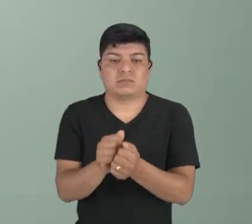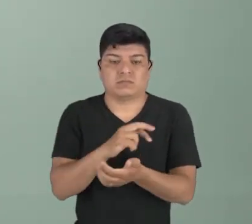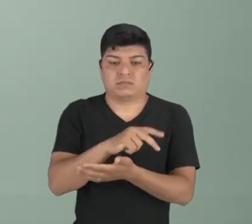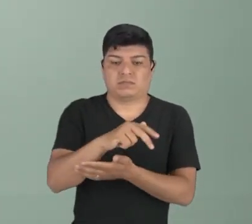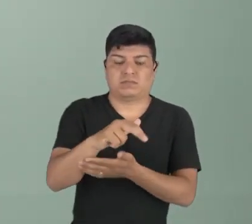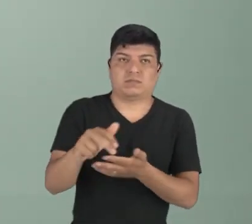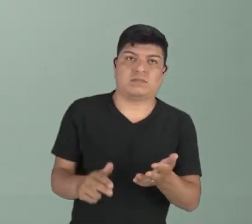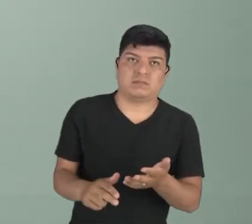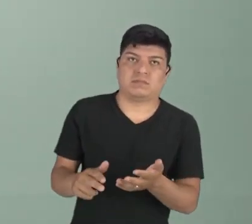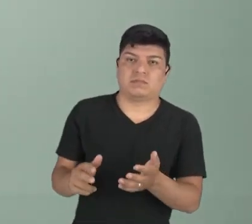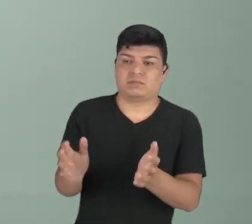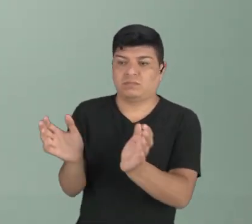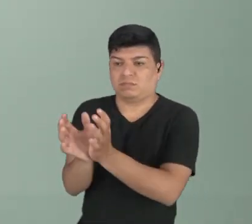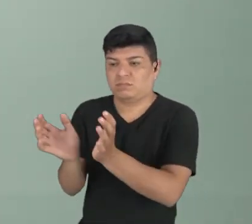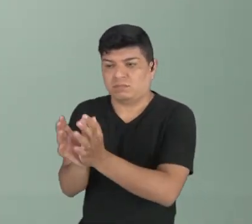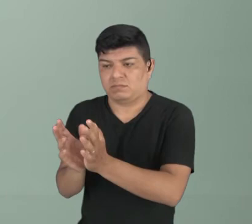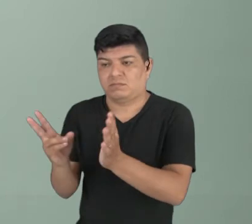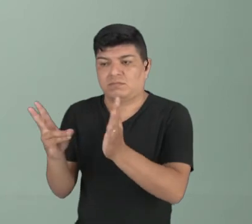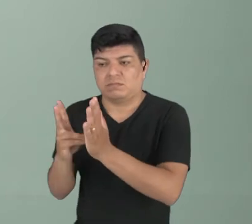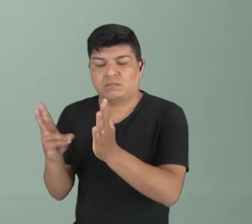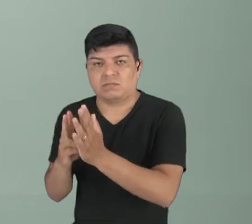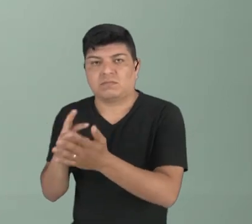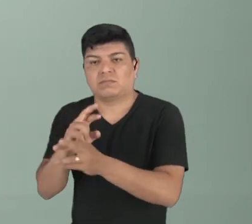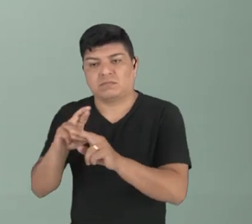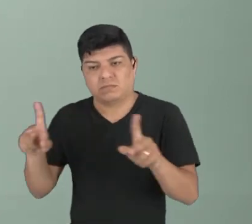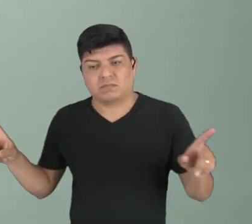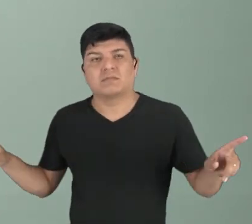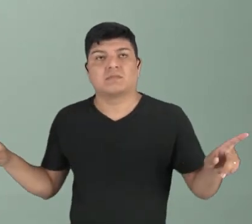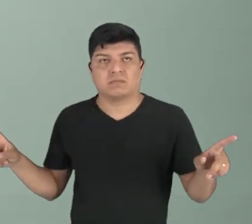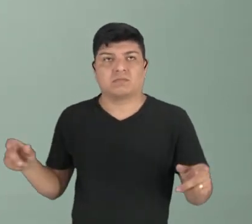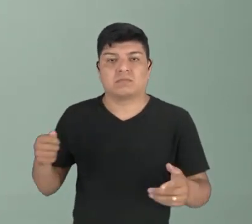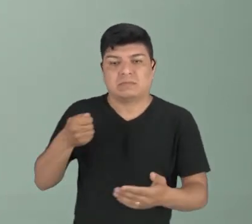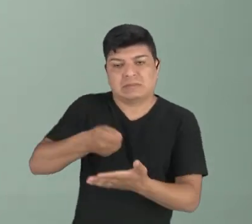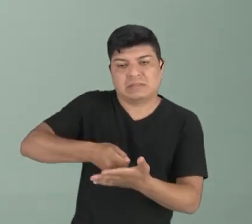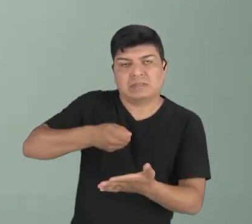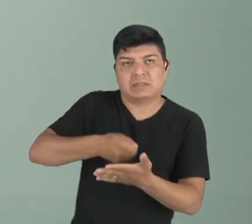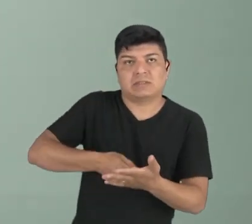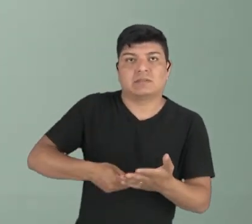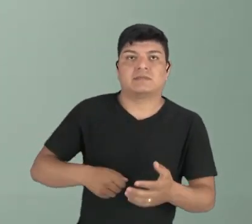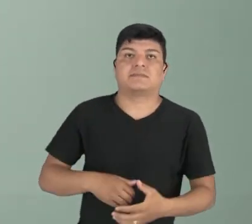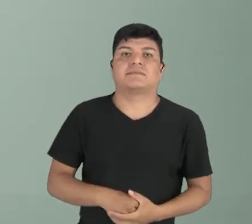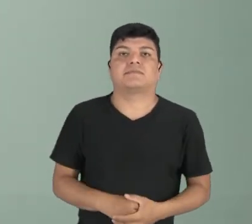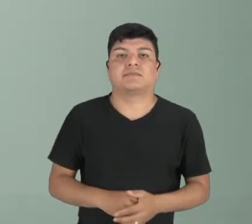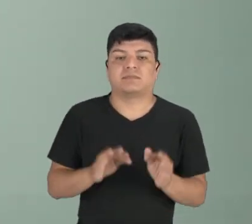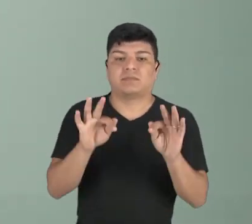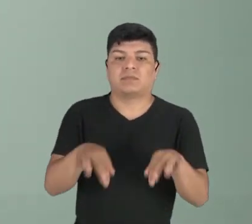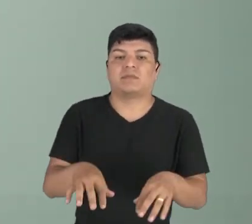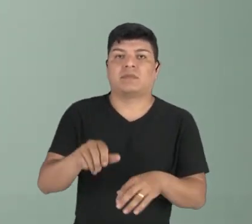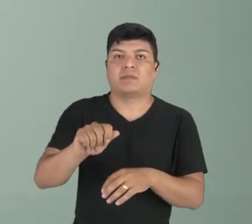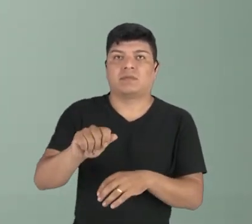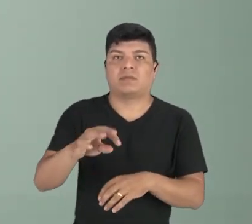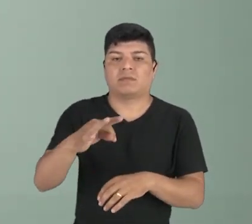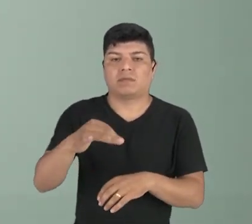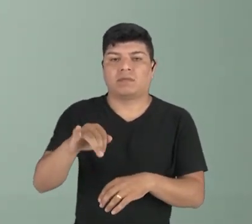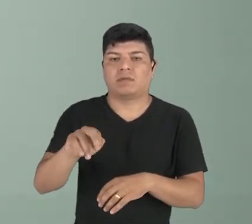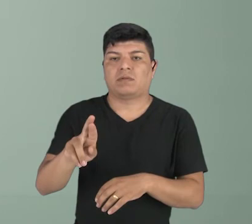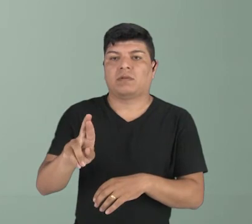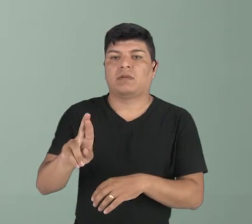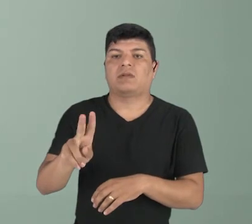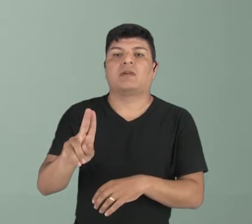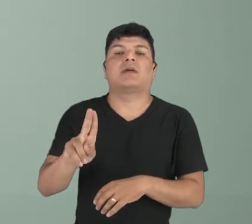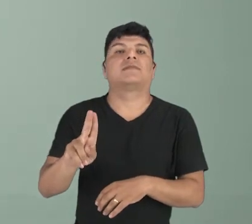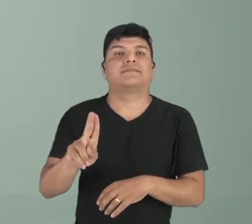várias aldeias indígenas diferentes, tá bom? E é símbolo de resistência. E a última, o atiaru. O atiaru,